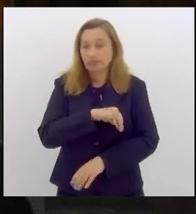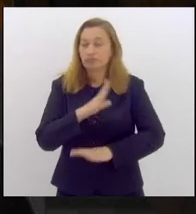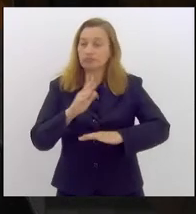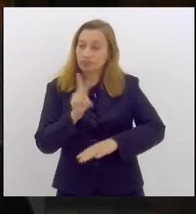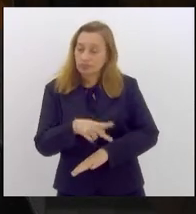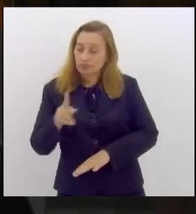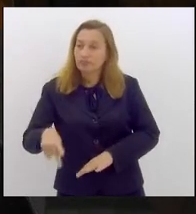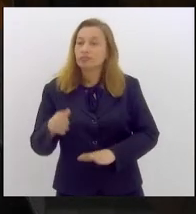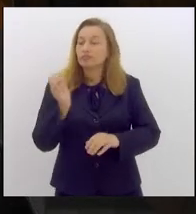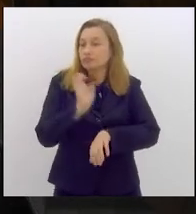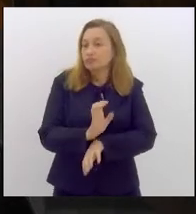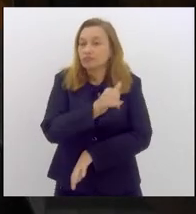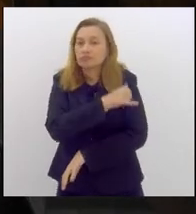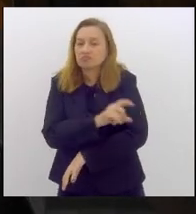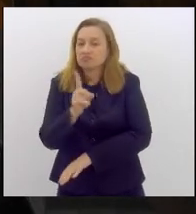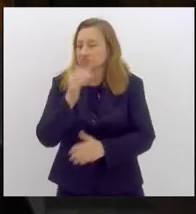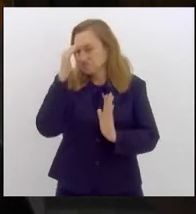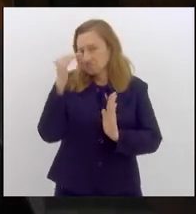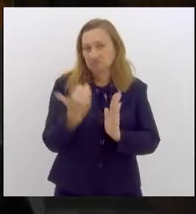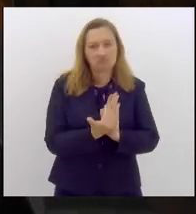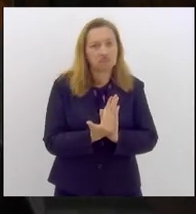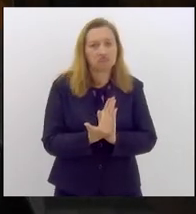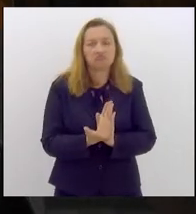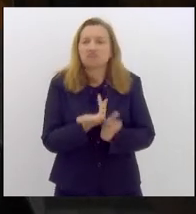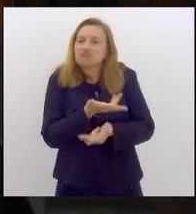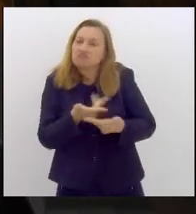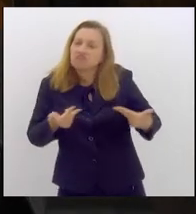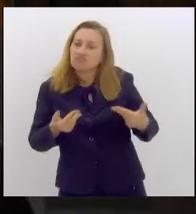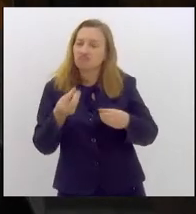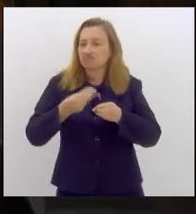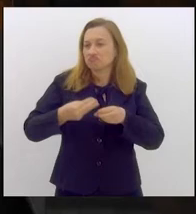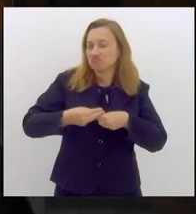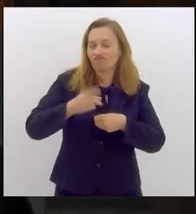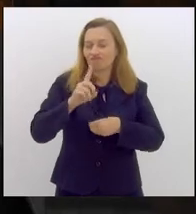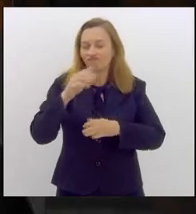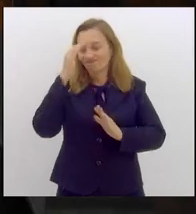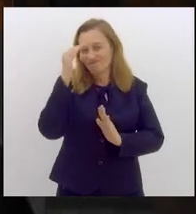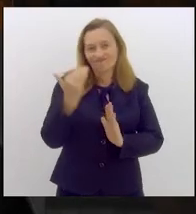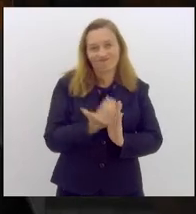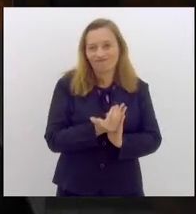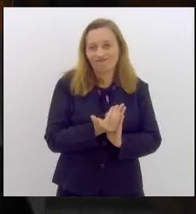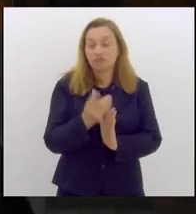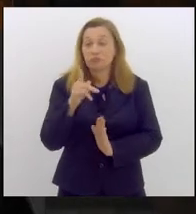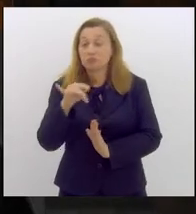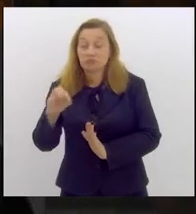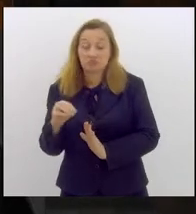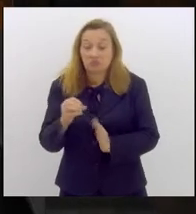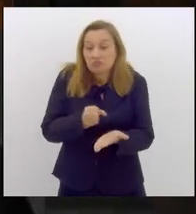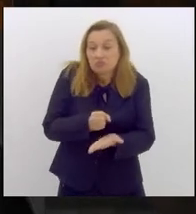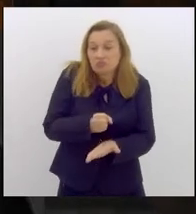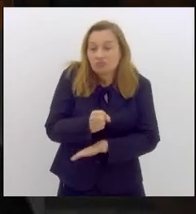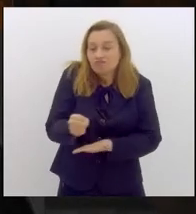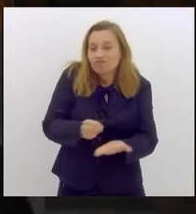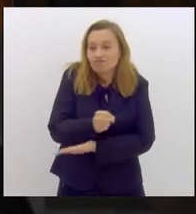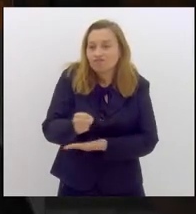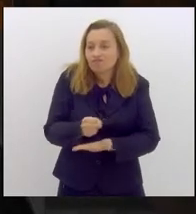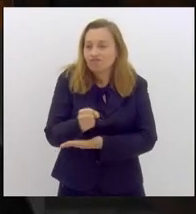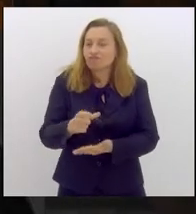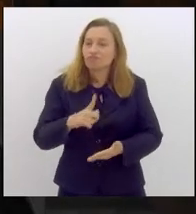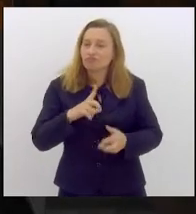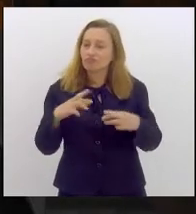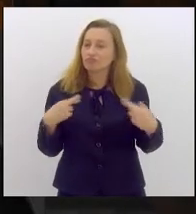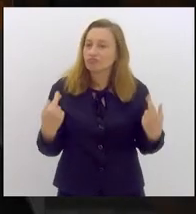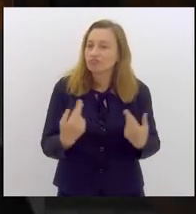O Estado do Rio de Janeiro não cumpre o piso. Vários municípios não cumprem o piso. O piso é o mínimo para garantir uma